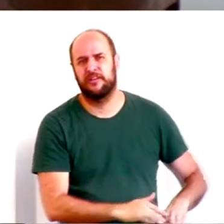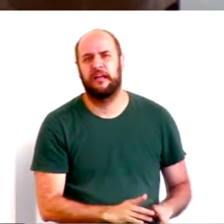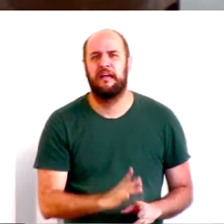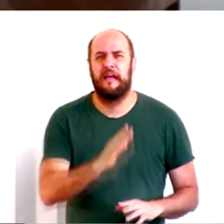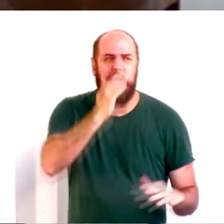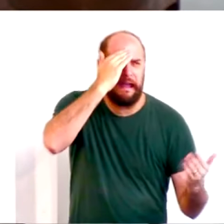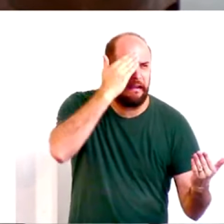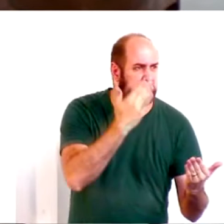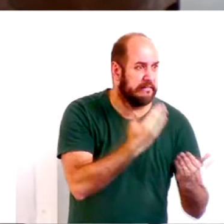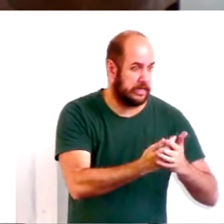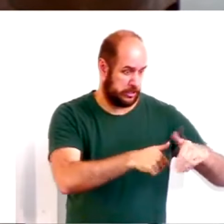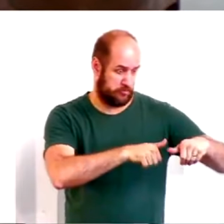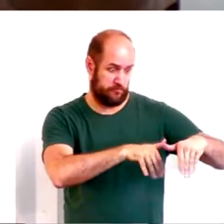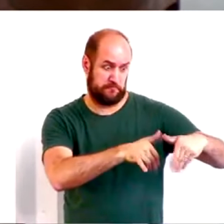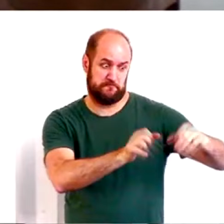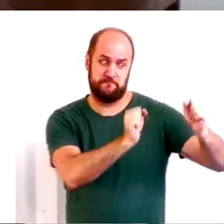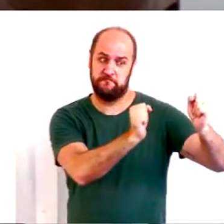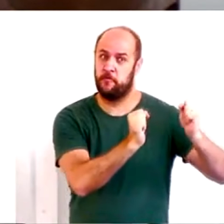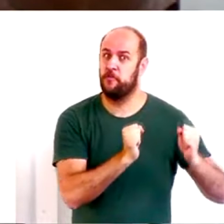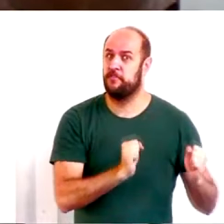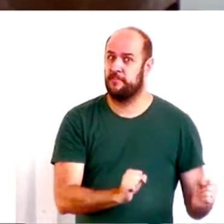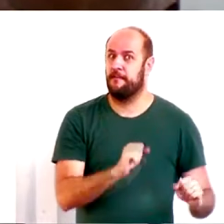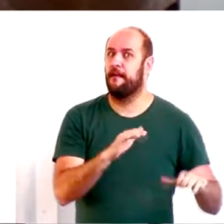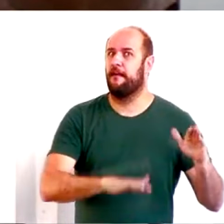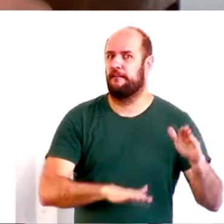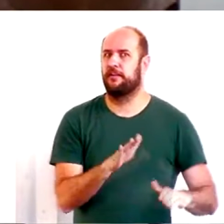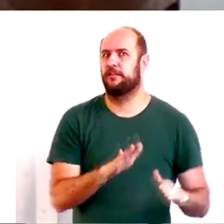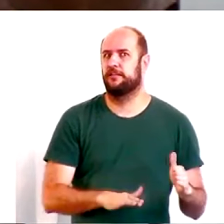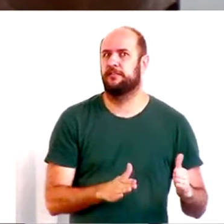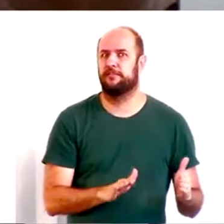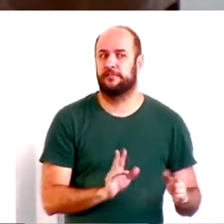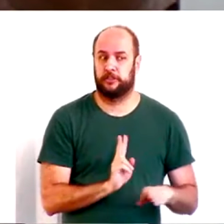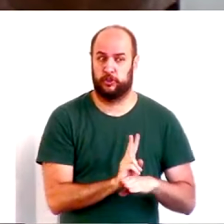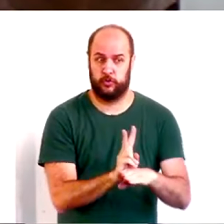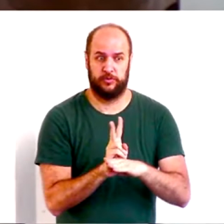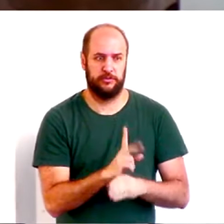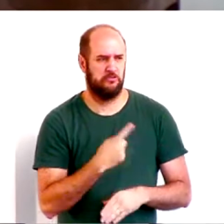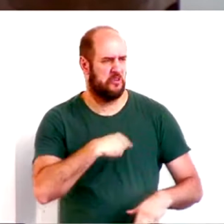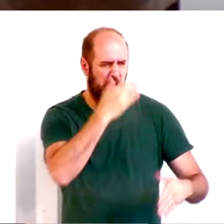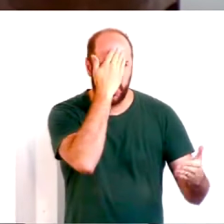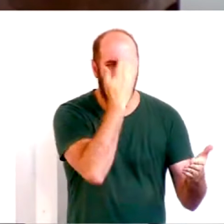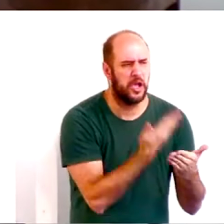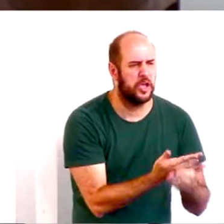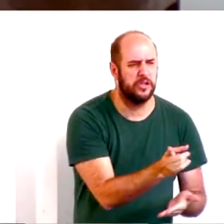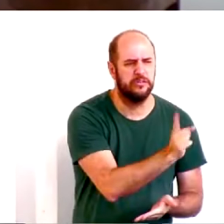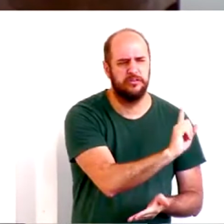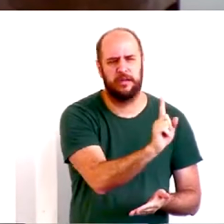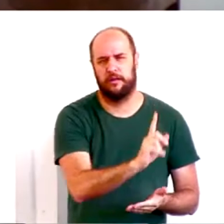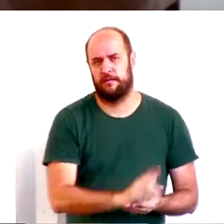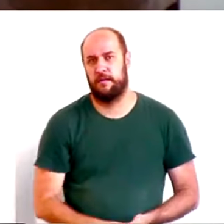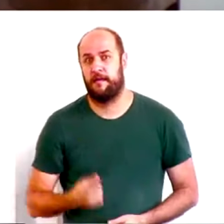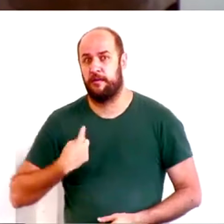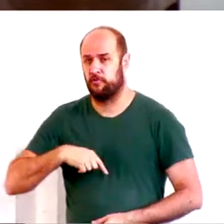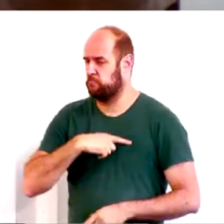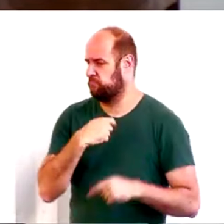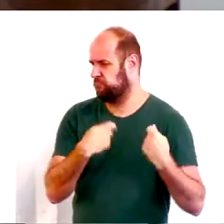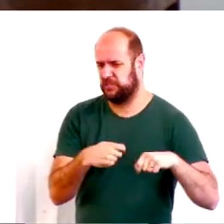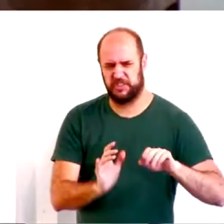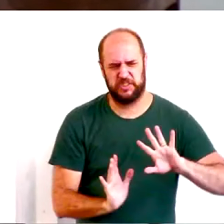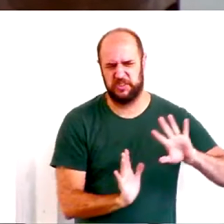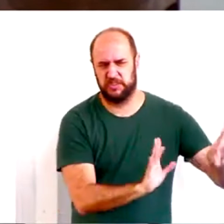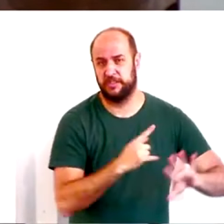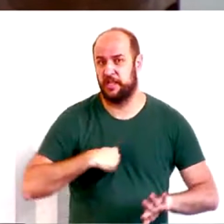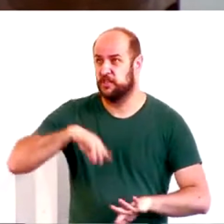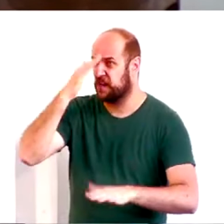nem nos exércitos que tentam às vezes oferecer proteção Nós não precisamos disso Nós cremos somente